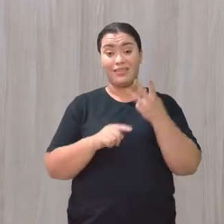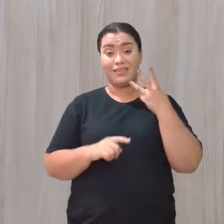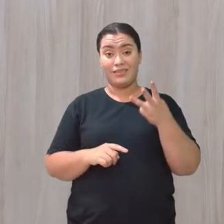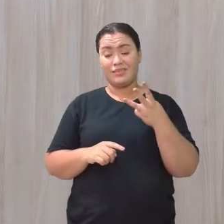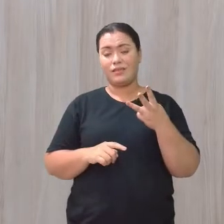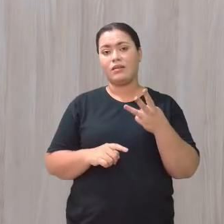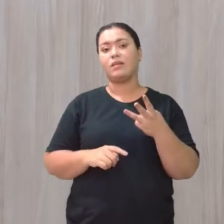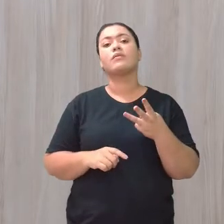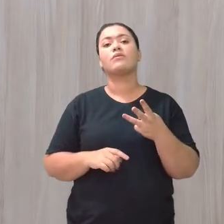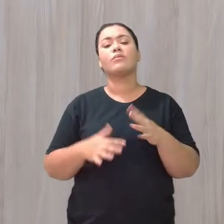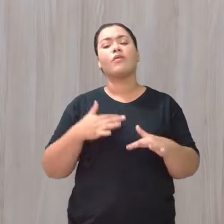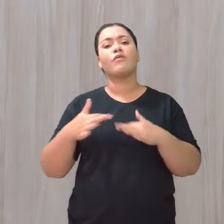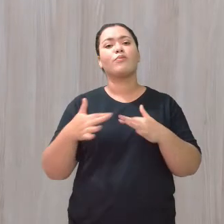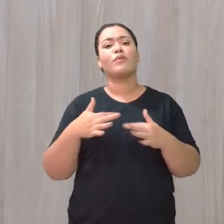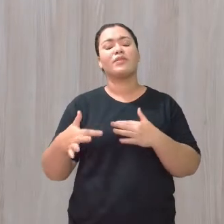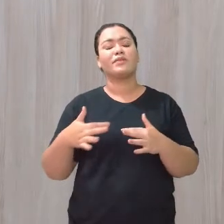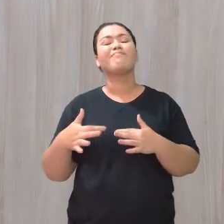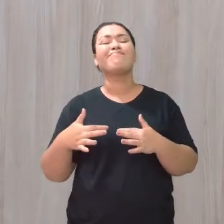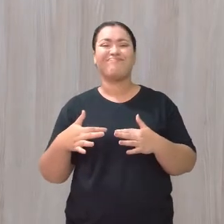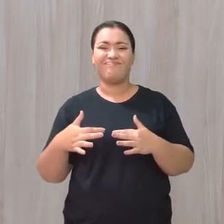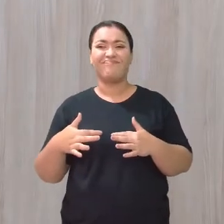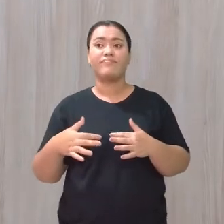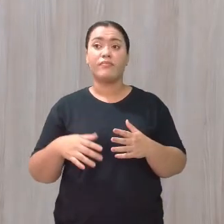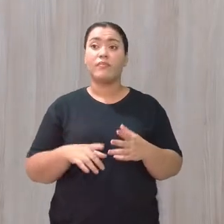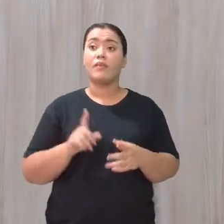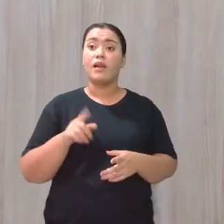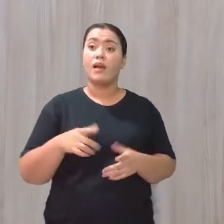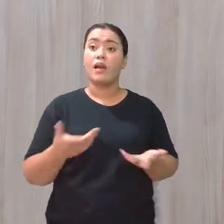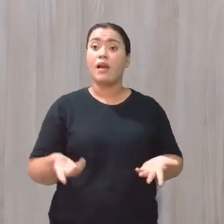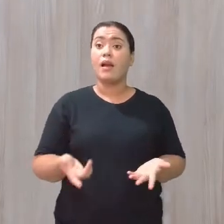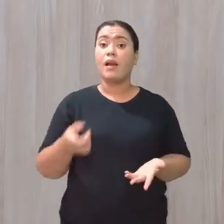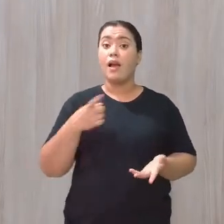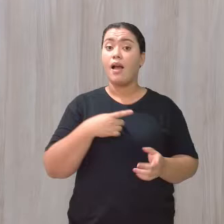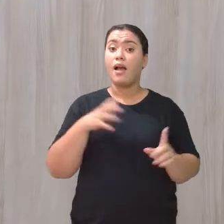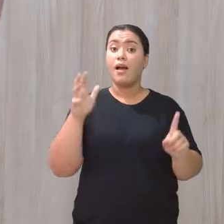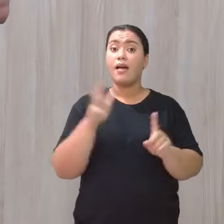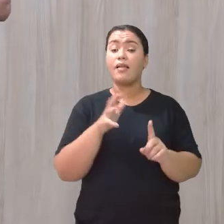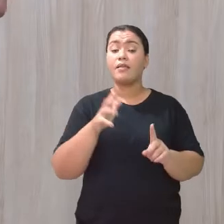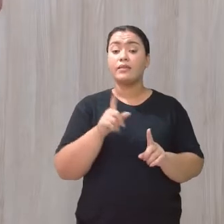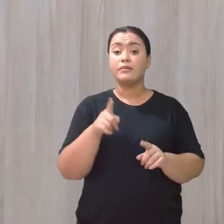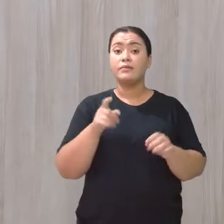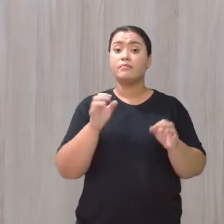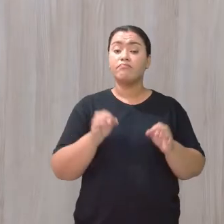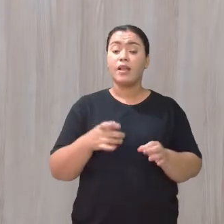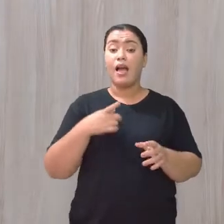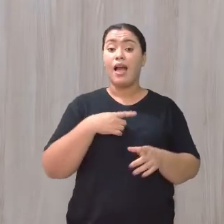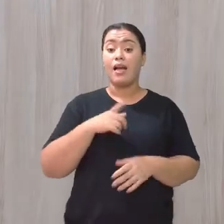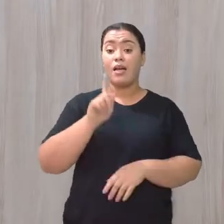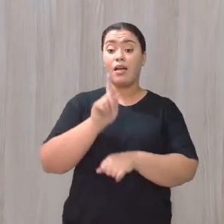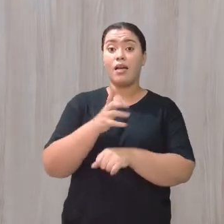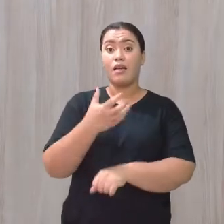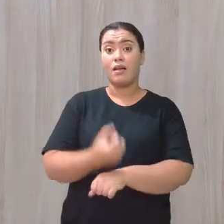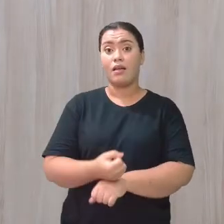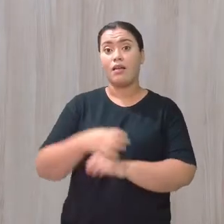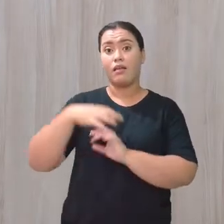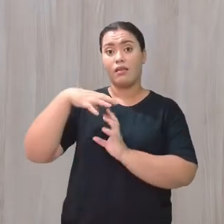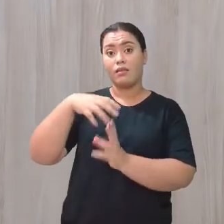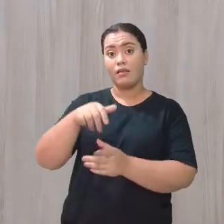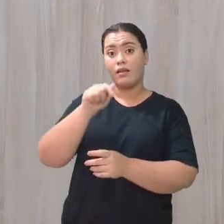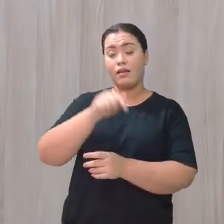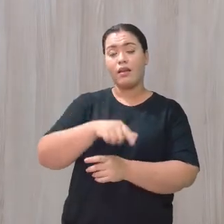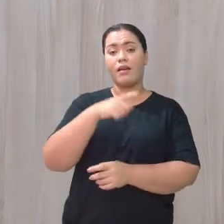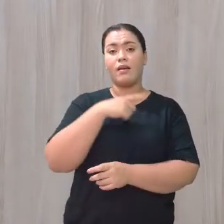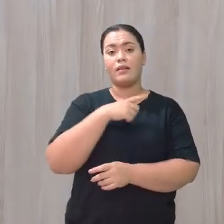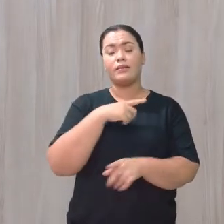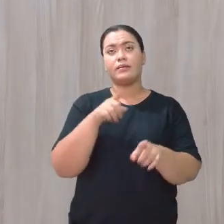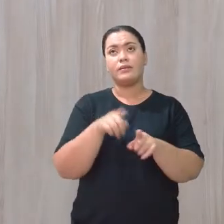revolução. Então, esses movimentos é aí que vai interferir realmente nessa atração que a Terra exerce, né, e